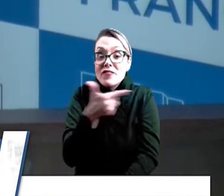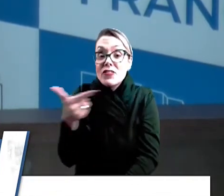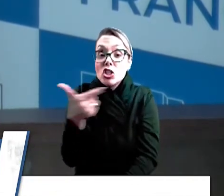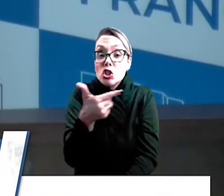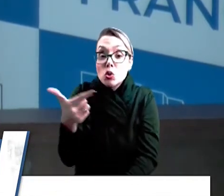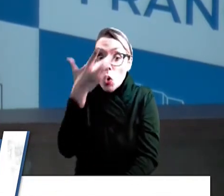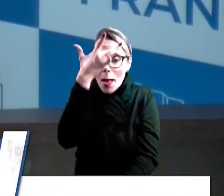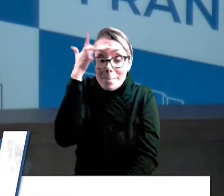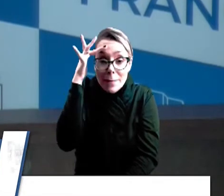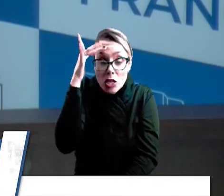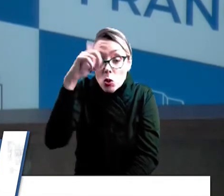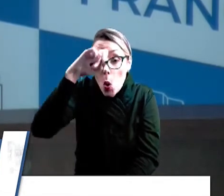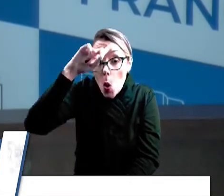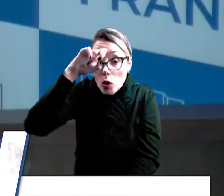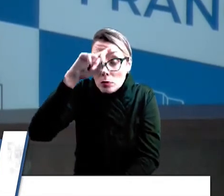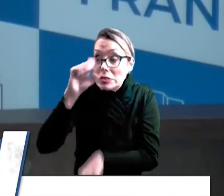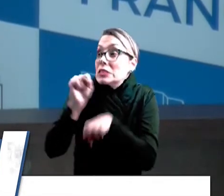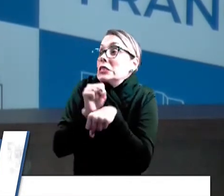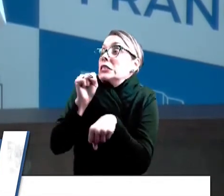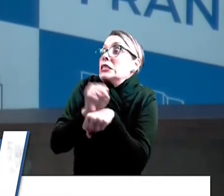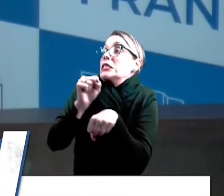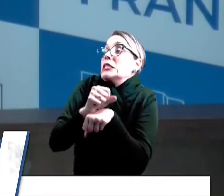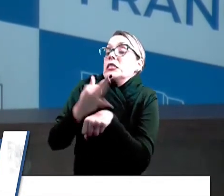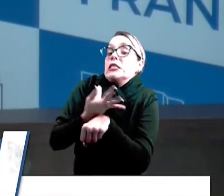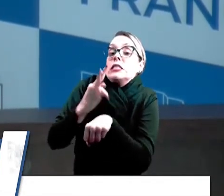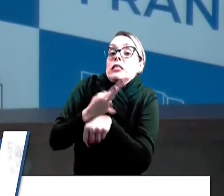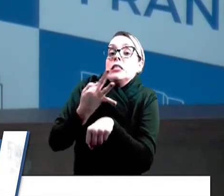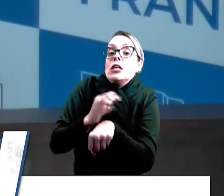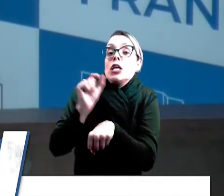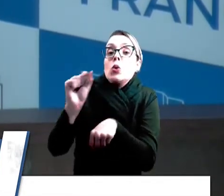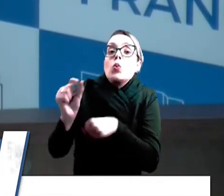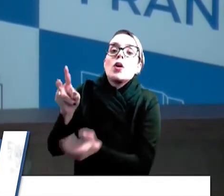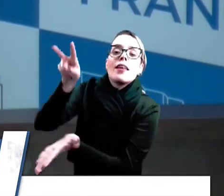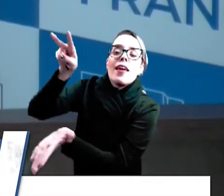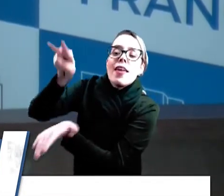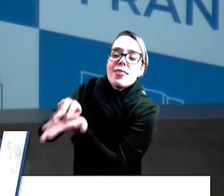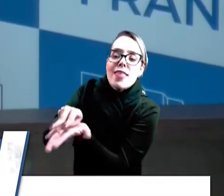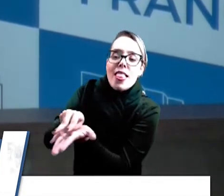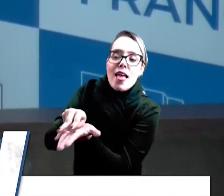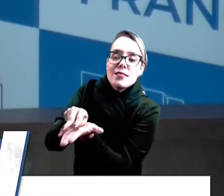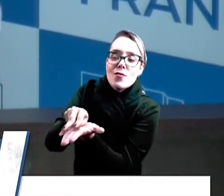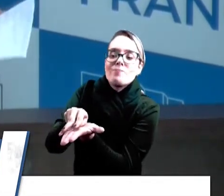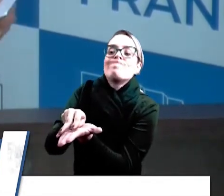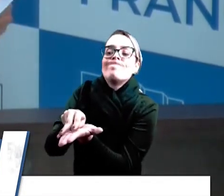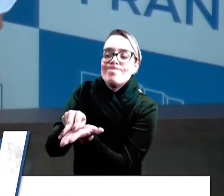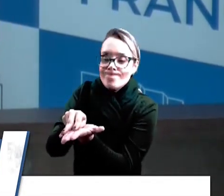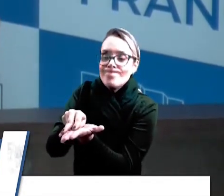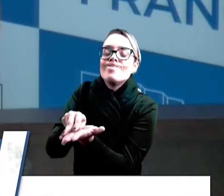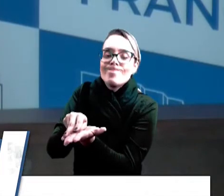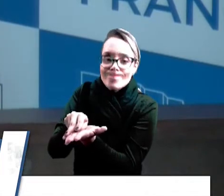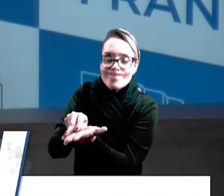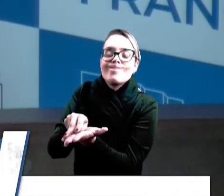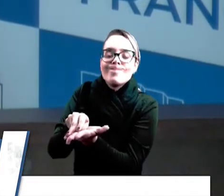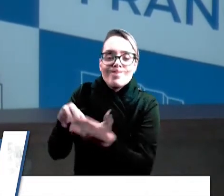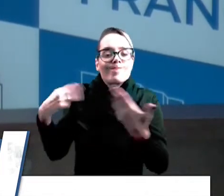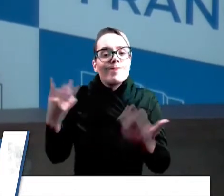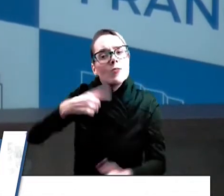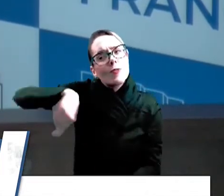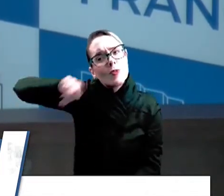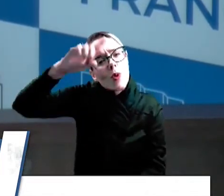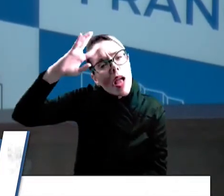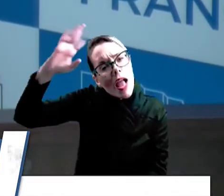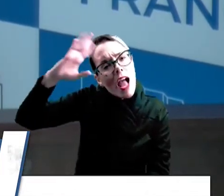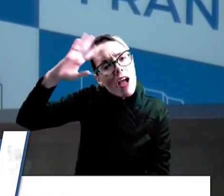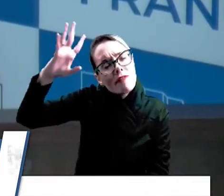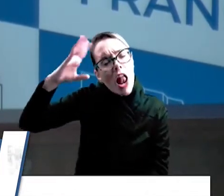aguardando vaga para ser internado. Então, nós já vem falando há muito tempo, o que é que custa, né, a gente se esforçar